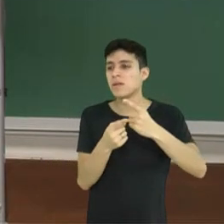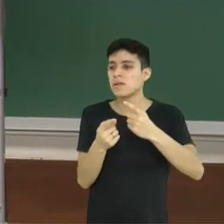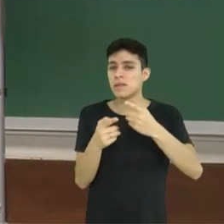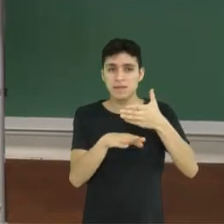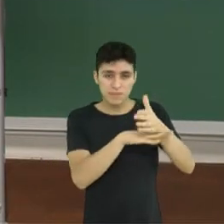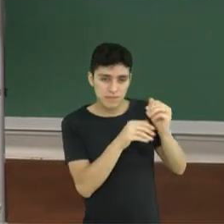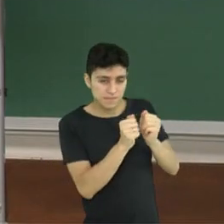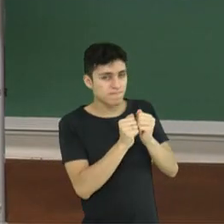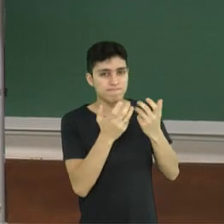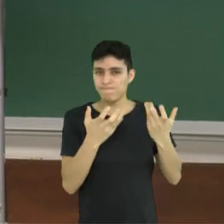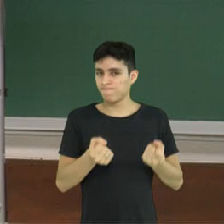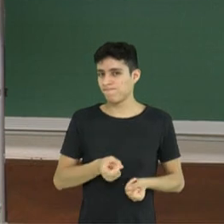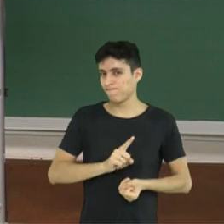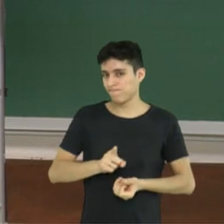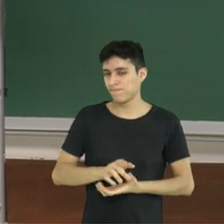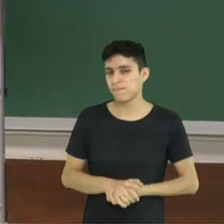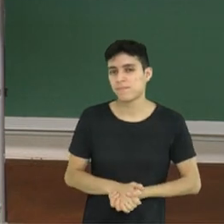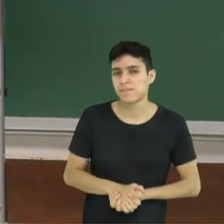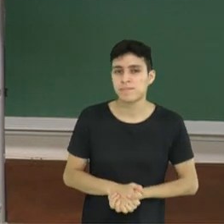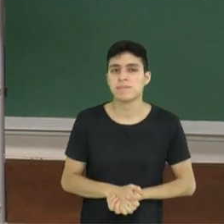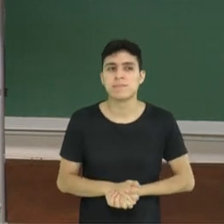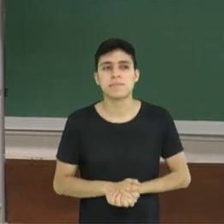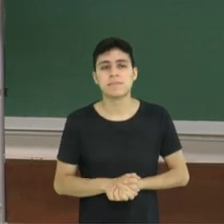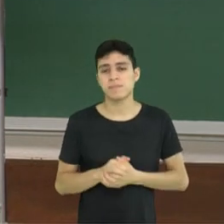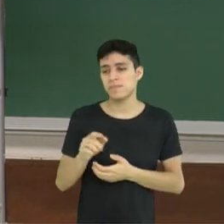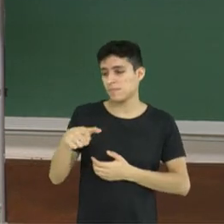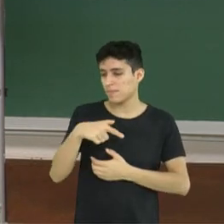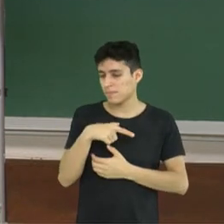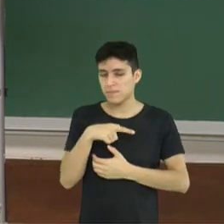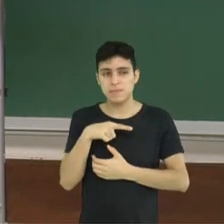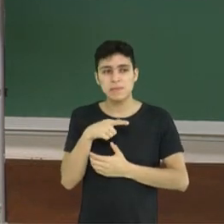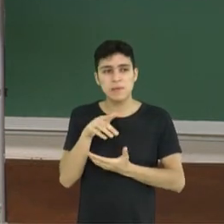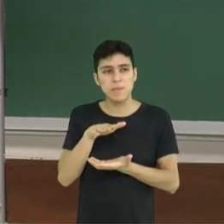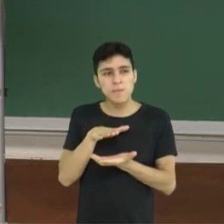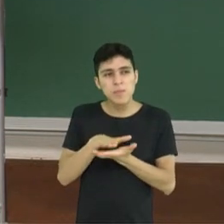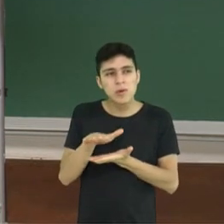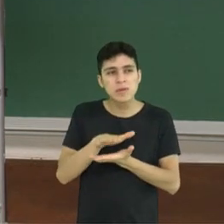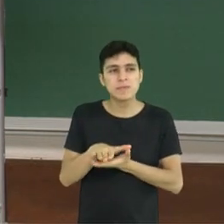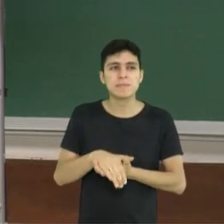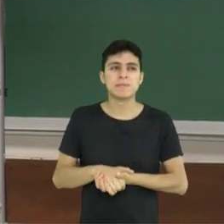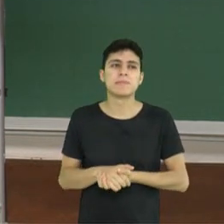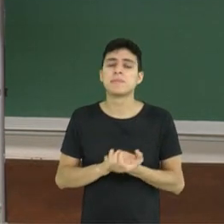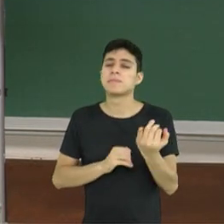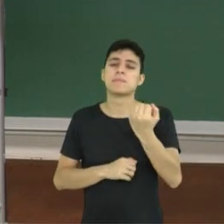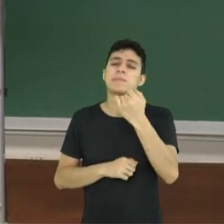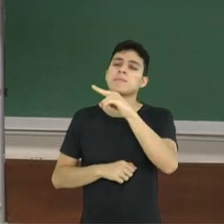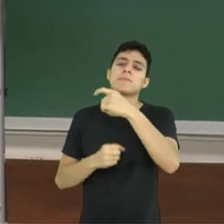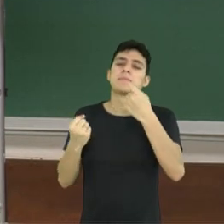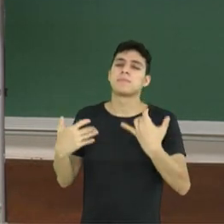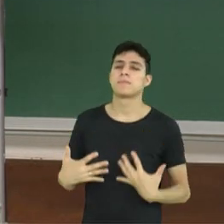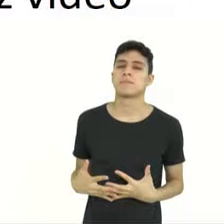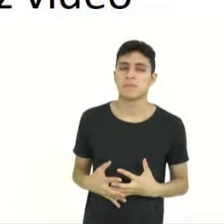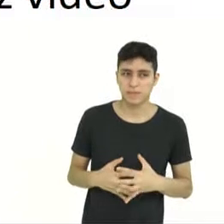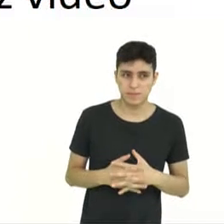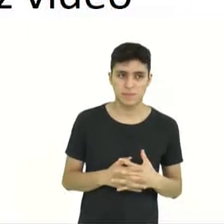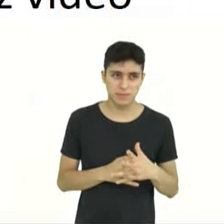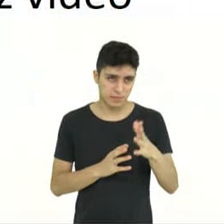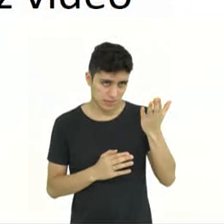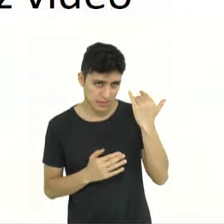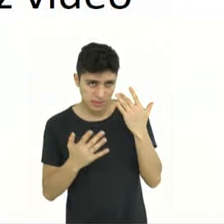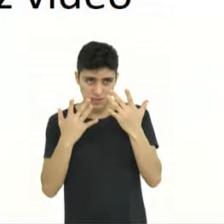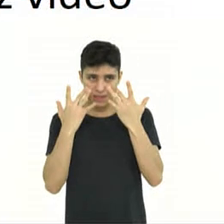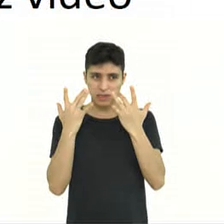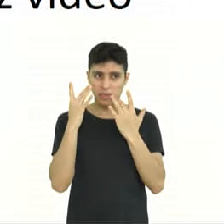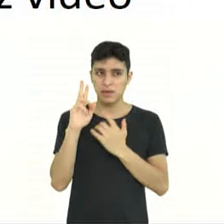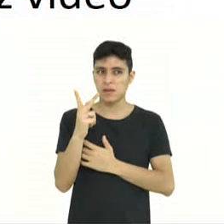não deram para ele não tinha uma produtor chamado está frio então o que que vale a pena falar também dele aqui pessoal teve um teatro chamado